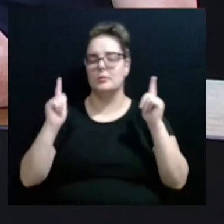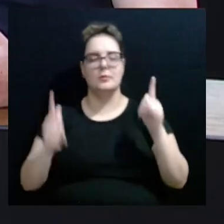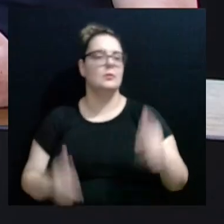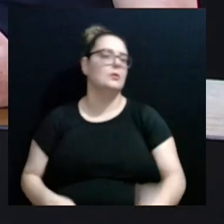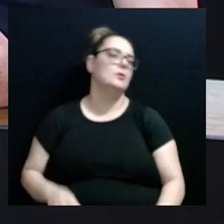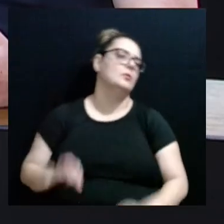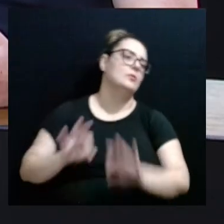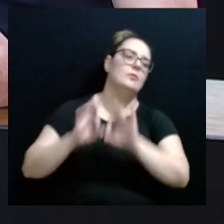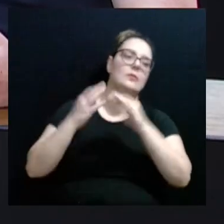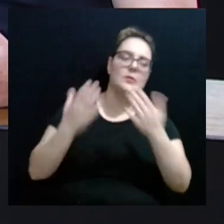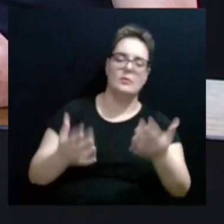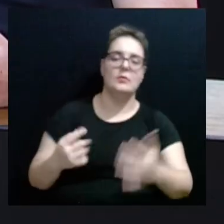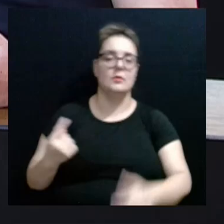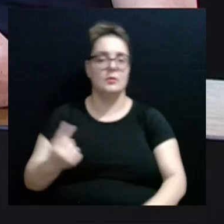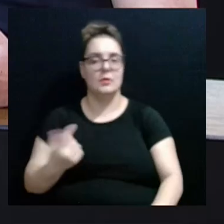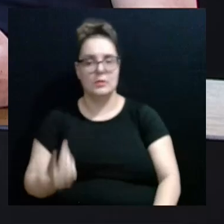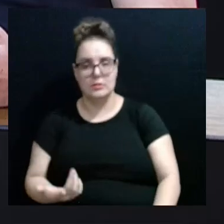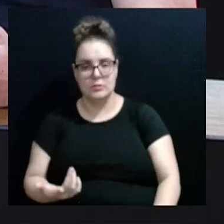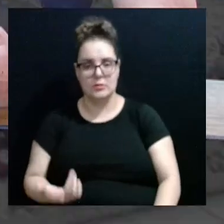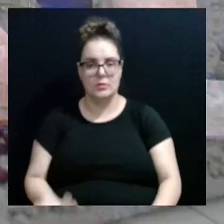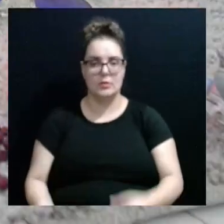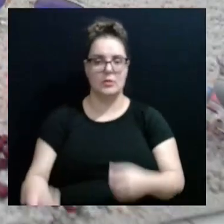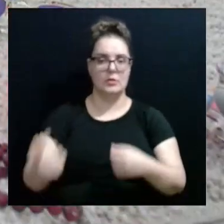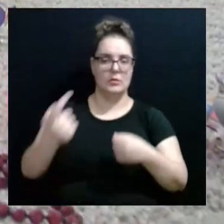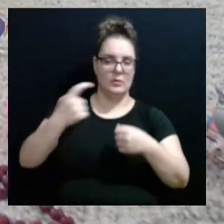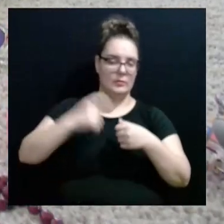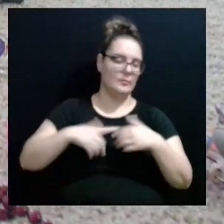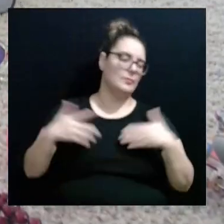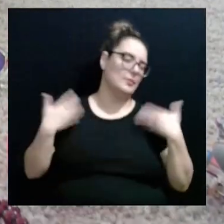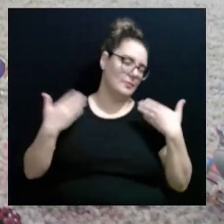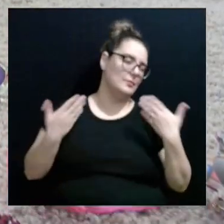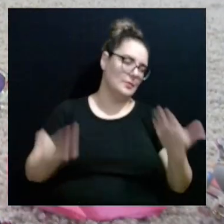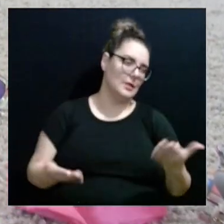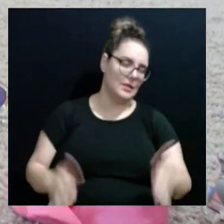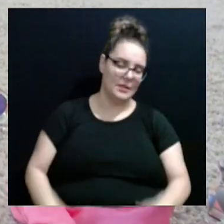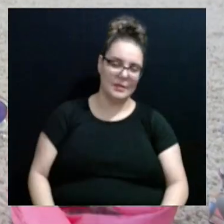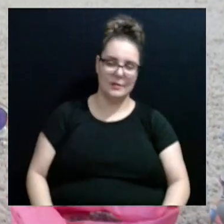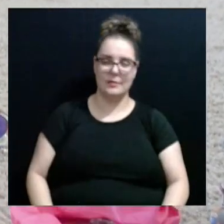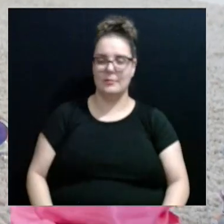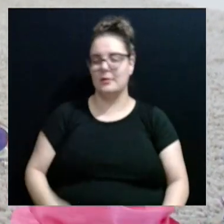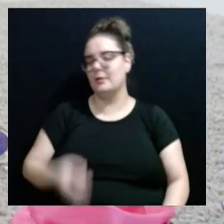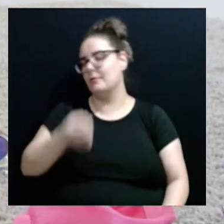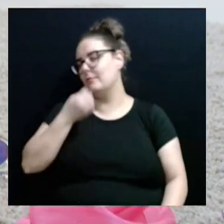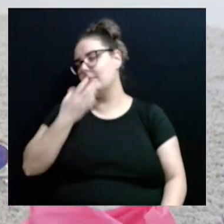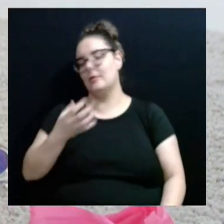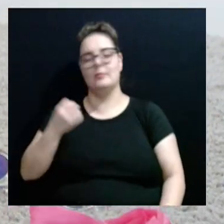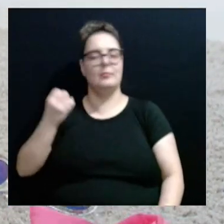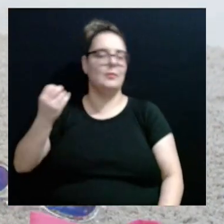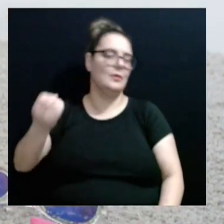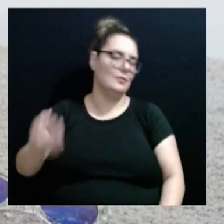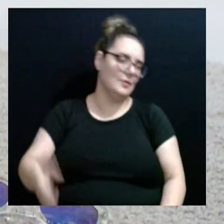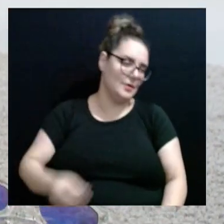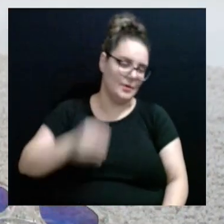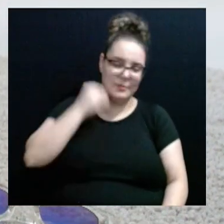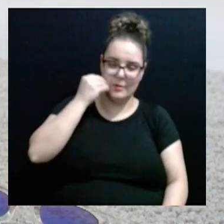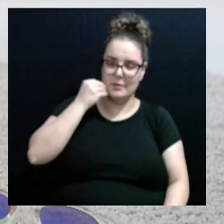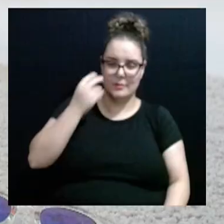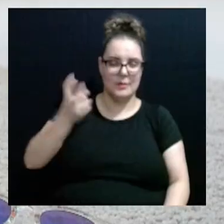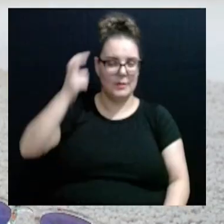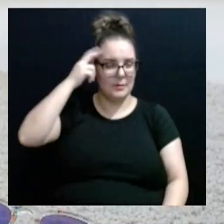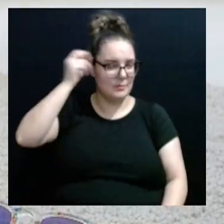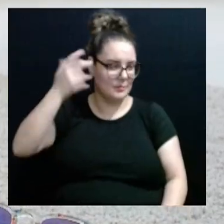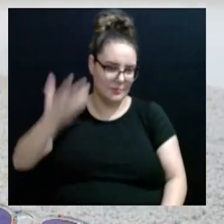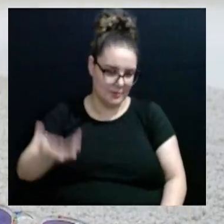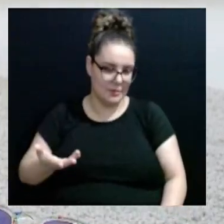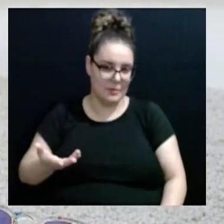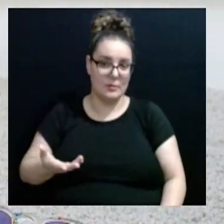sozinho, você voltar com aquela alegria, né, que é uma viagem, né, ter essa experiência cultural e tudo mais, mas fazer um balanço,